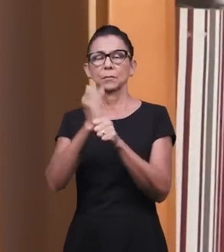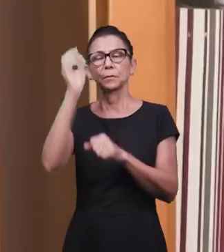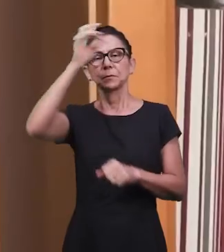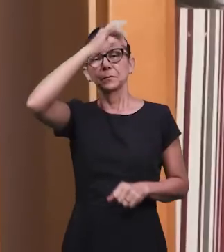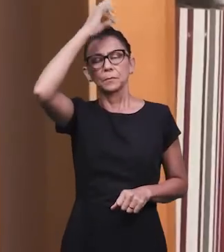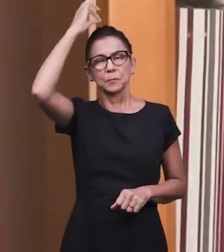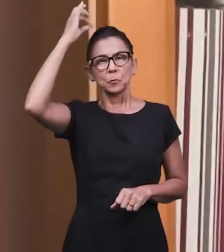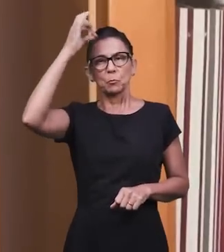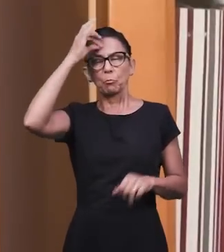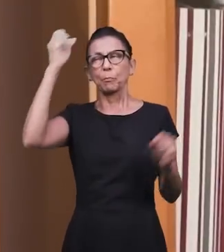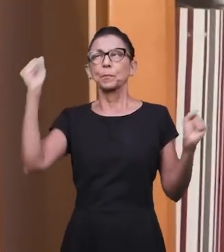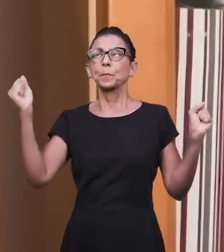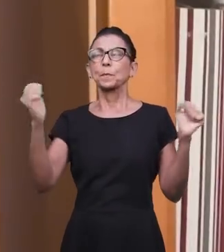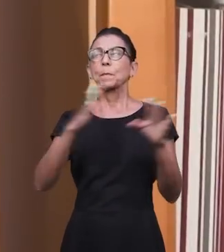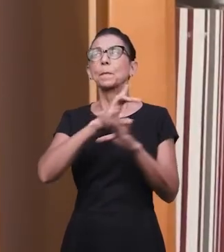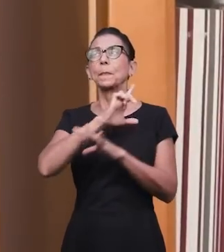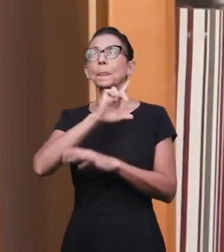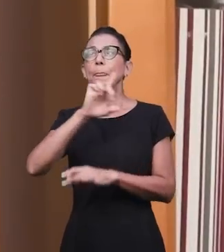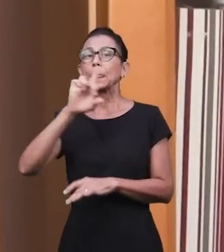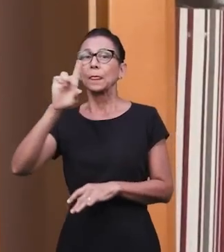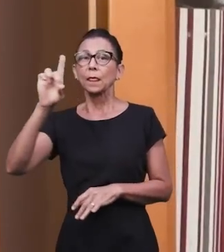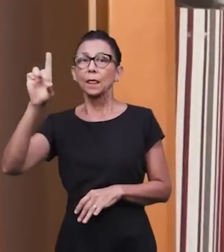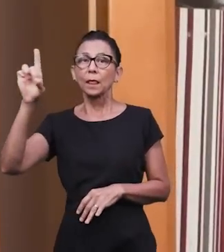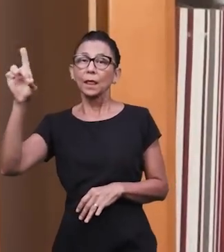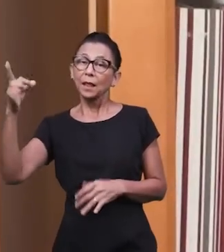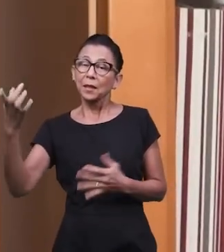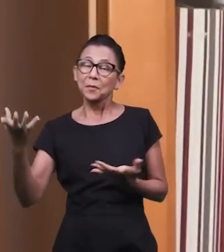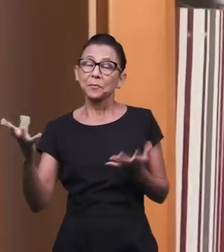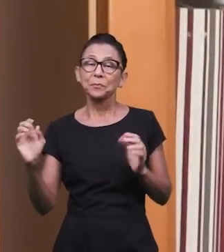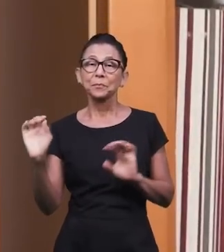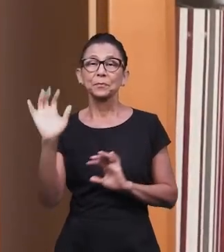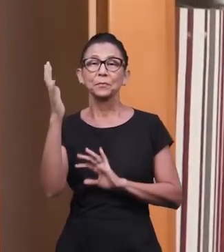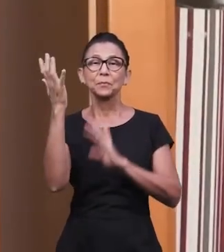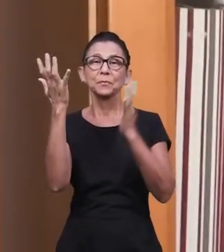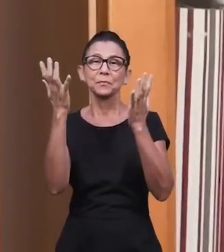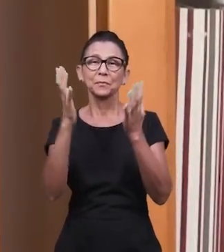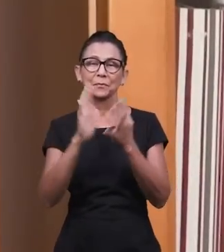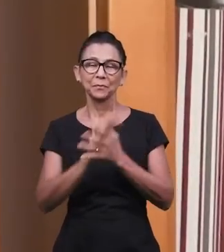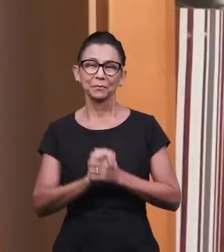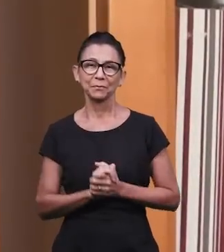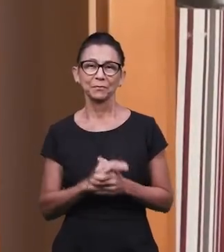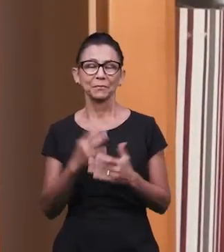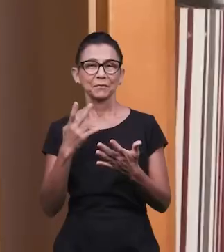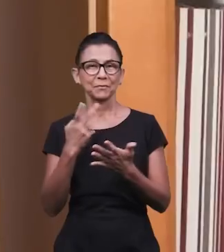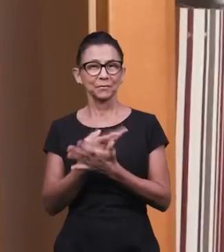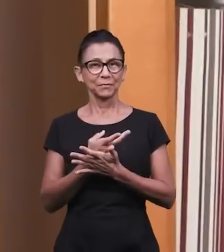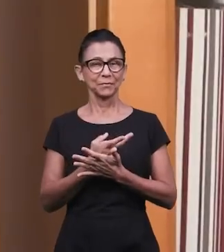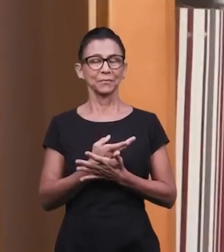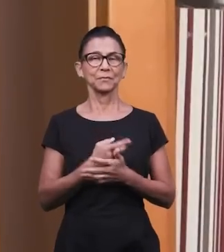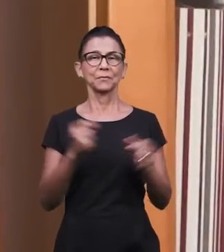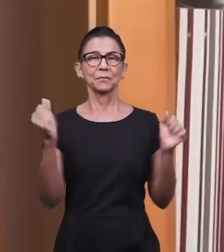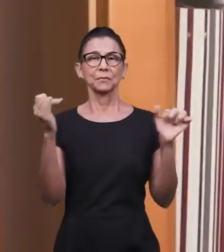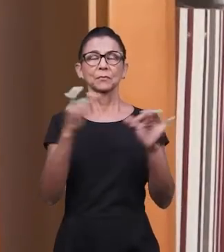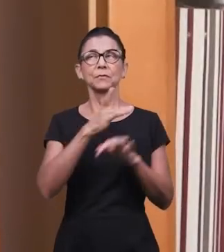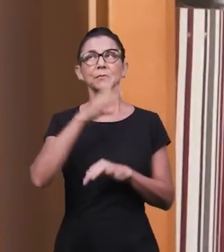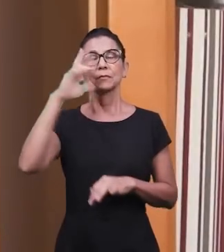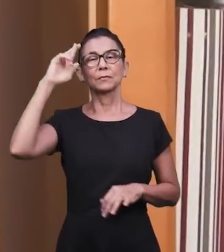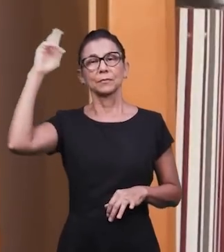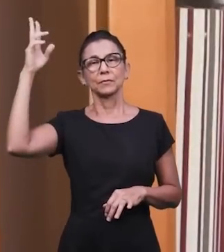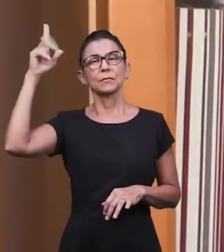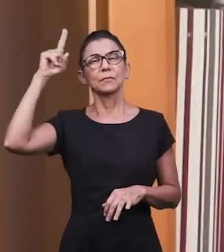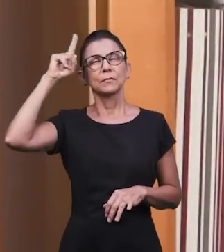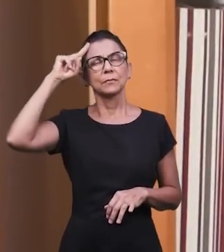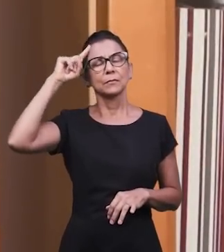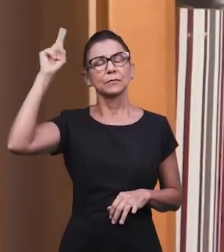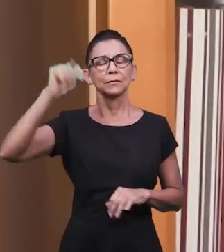Espírito Santo. Glória a Deus! Estes foram os eventos que ocorreram aqui na Europa e glorificamos ao Senhor porque a